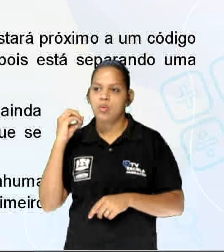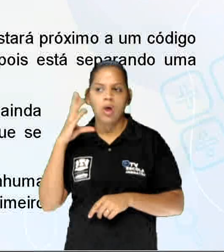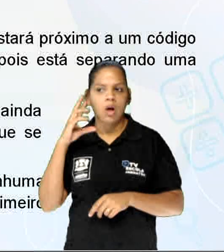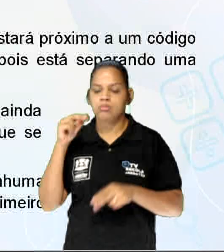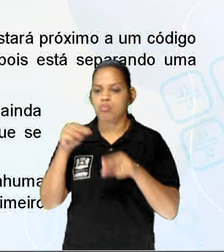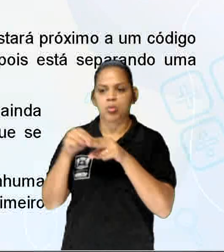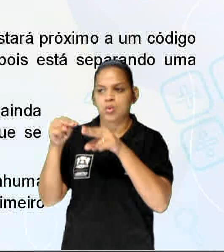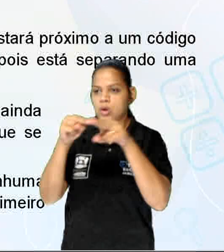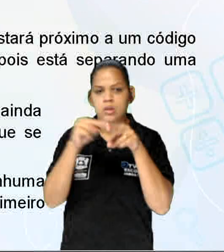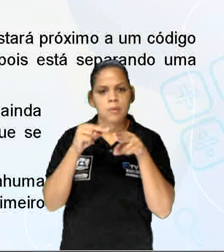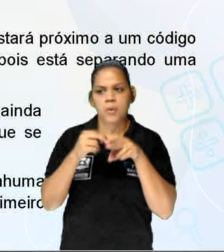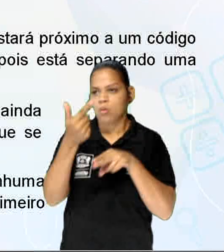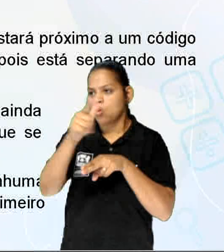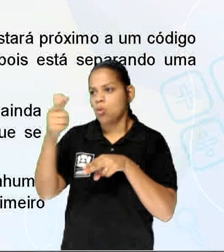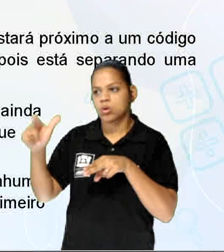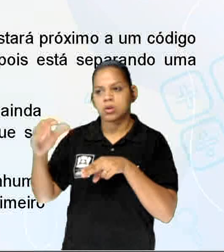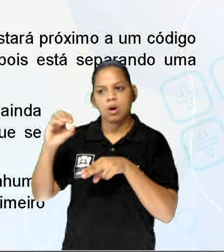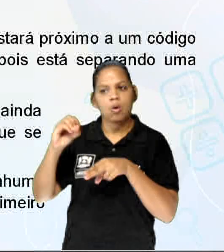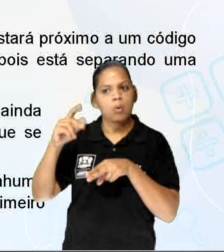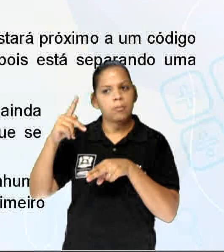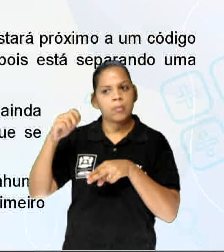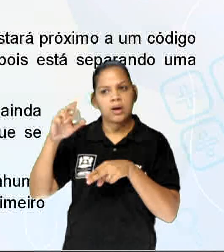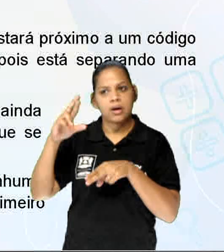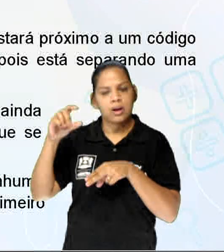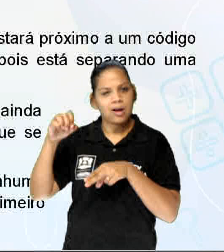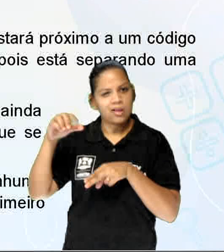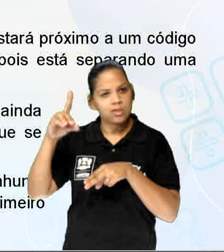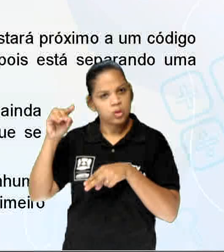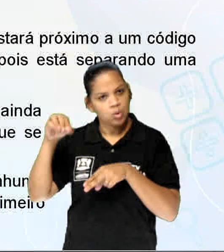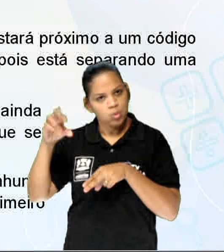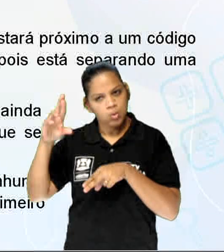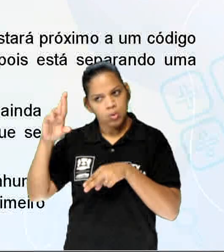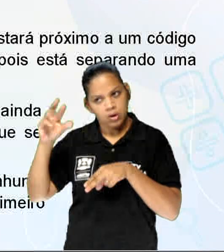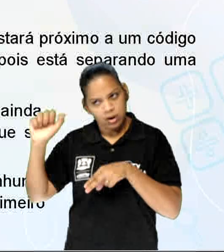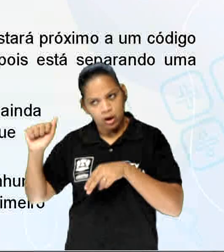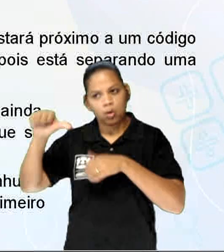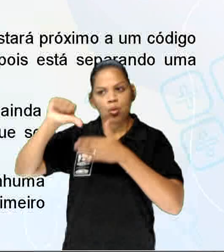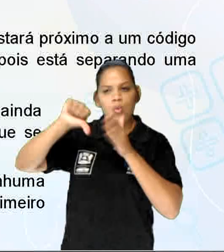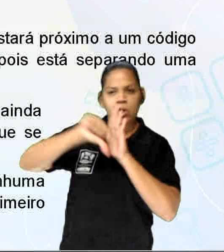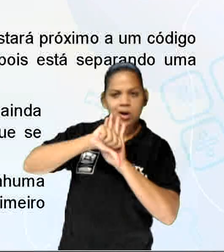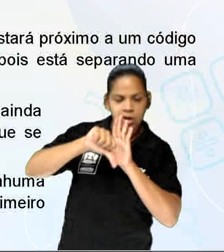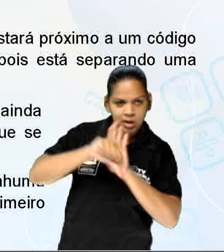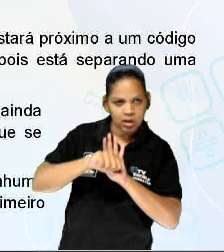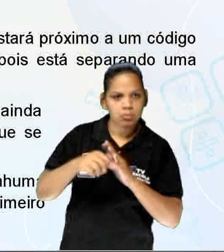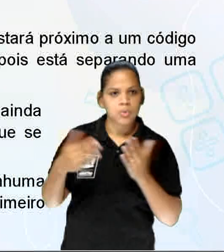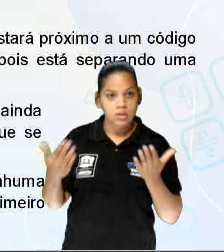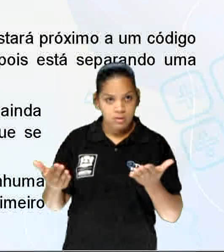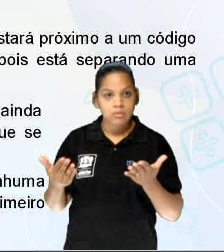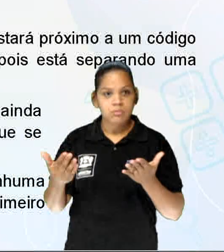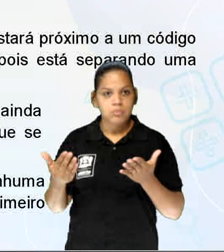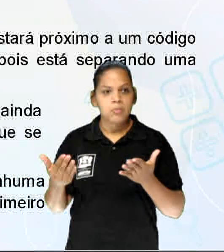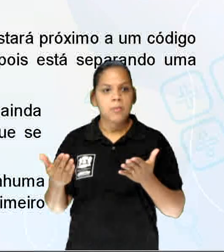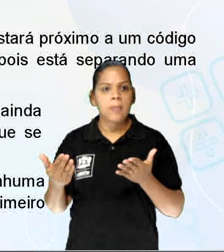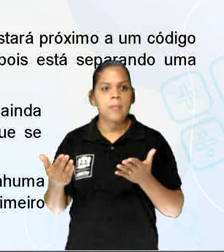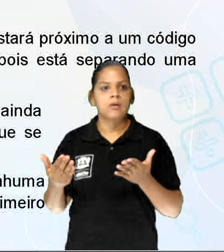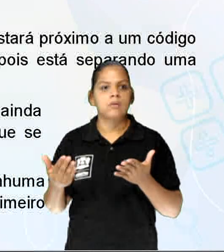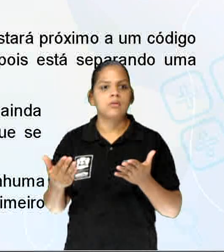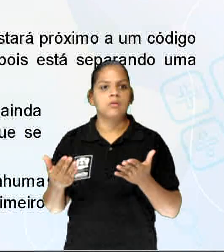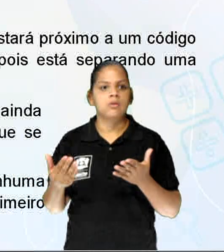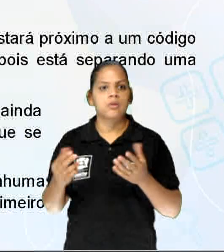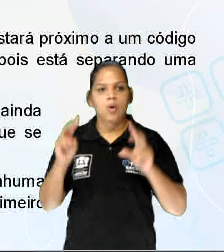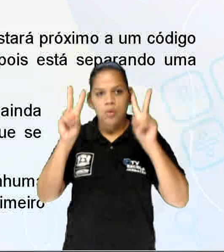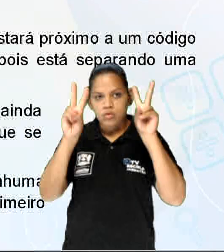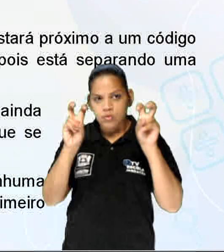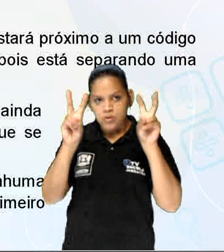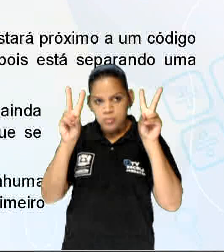nenhuma operadora, tornando o crime inútil, 2 pontos, na maioria dos casos, fechamos aspas, né? No primeiro